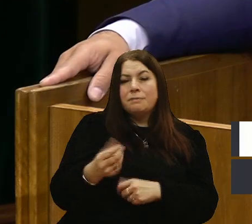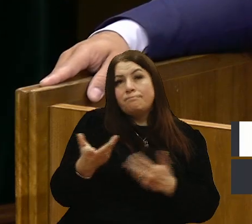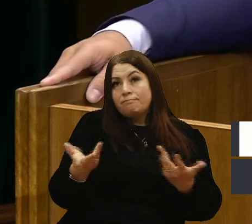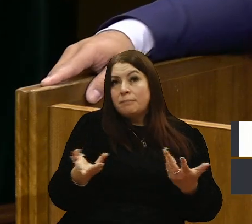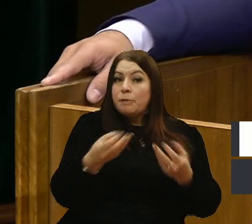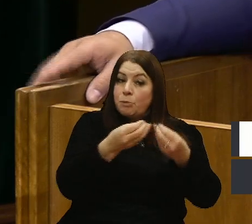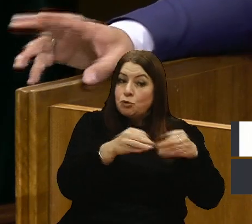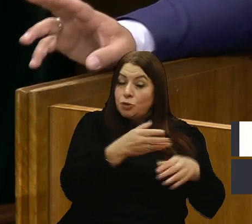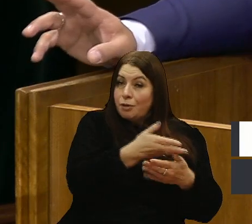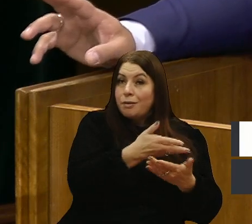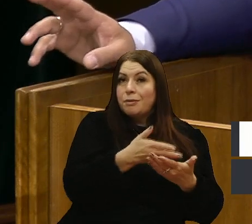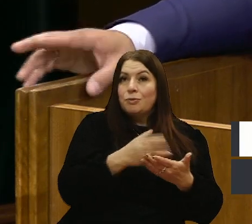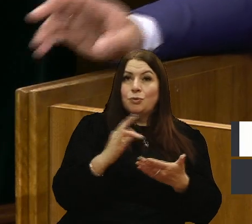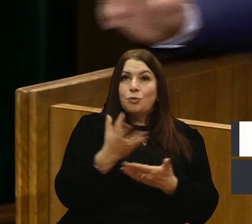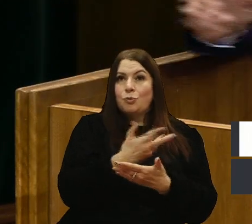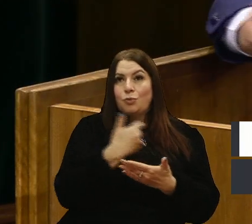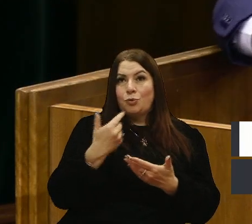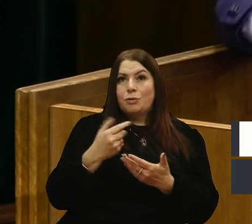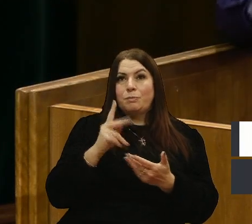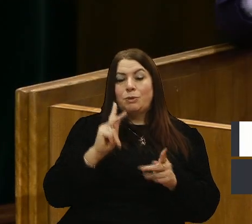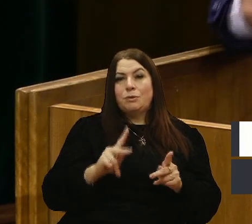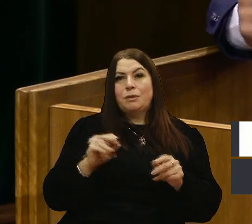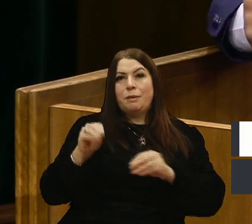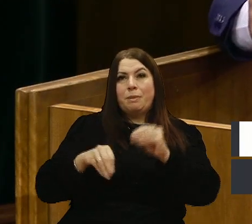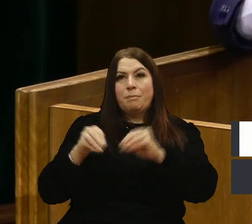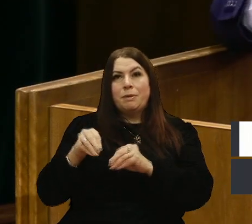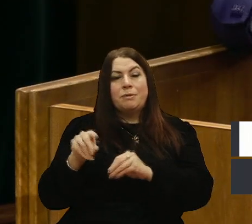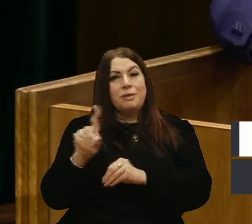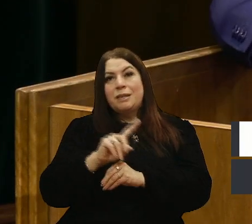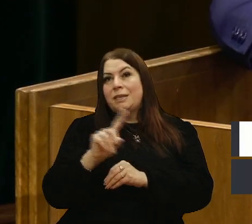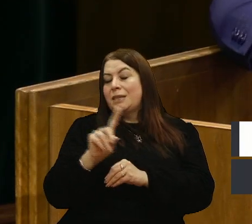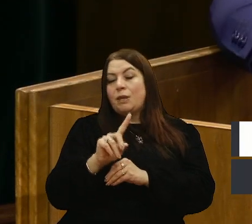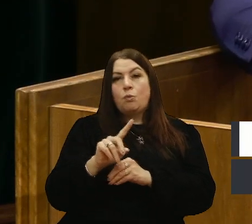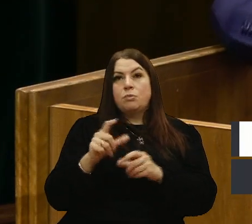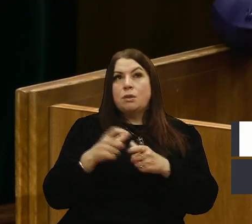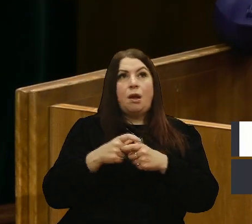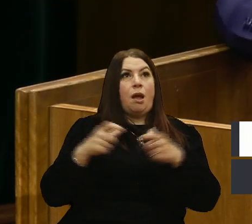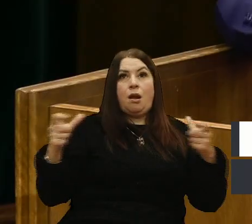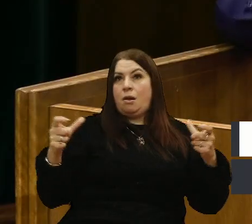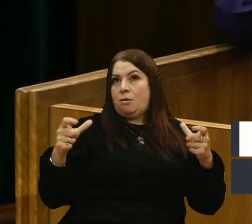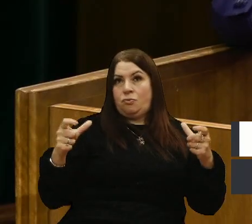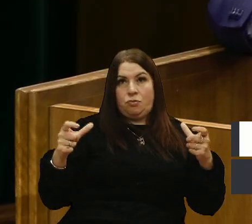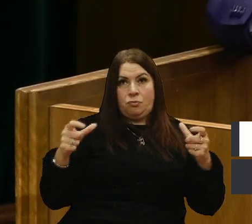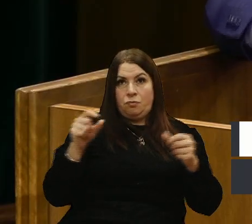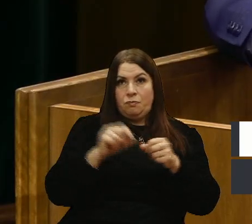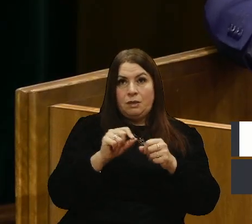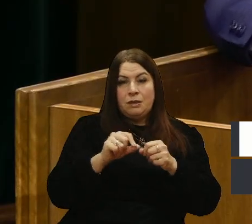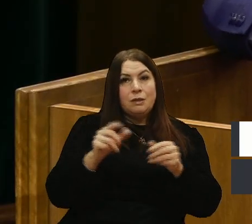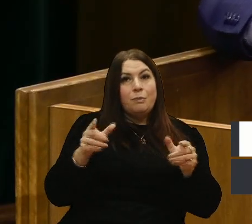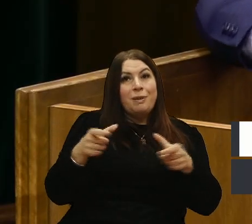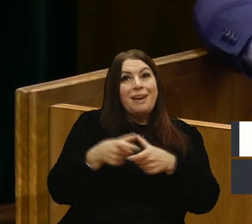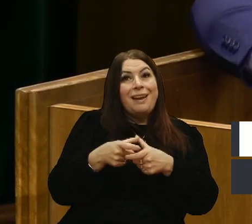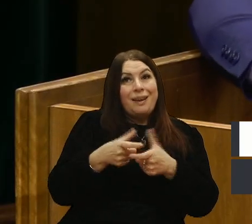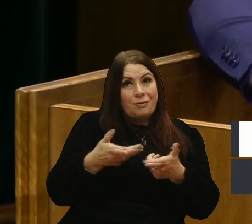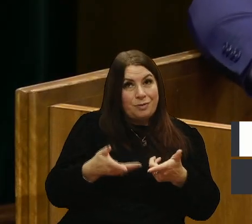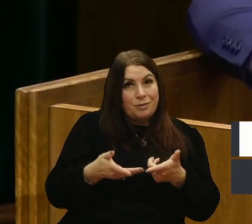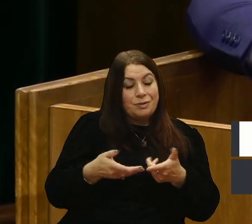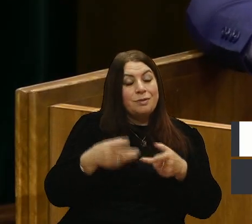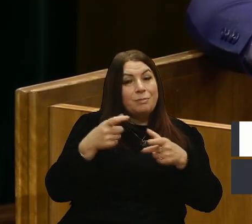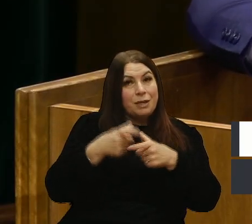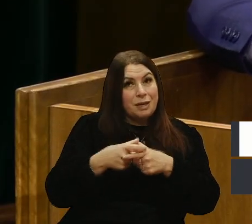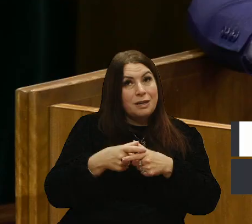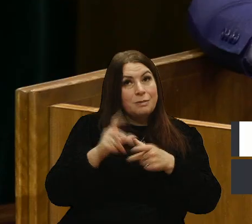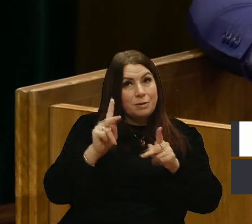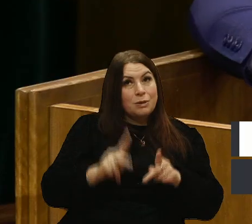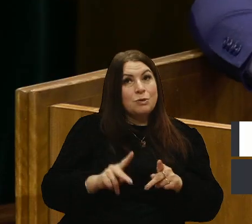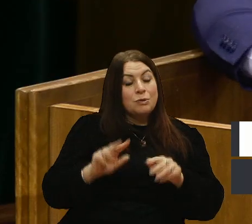acaba prejudicando todos os nossos produtores, que não são grandes produtores. A gente está falando aqui dos pequenos, aqueles pequenos